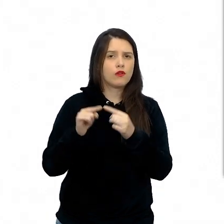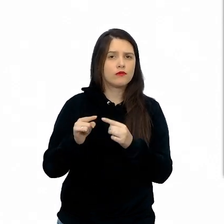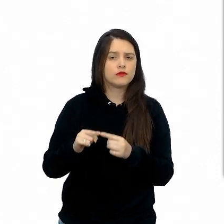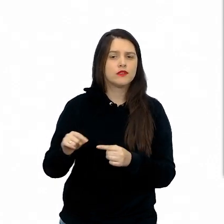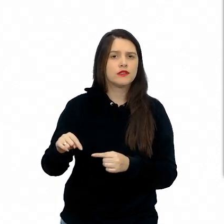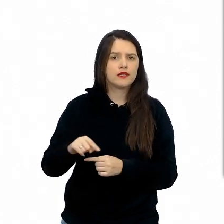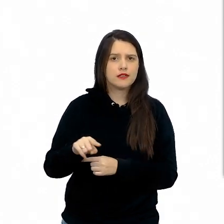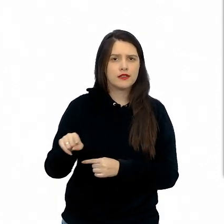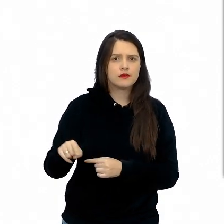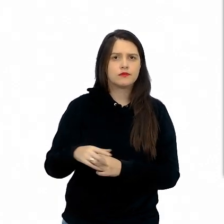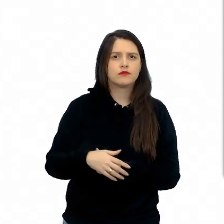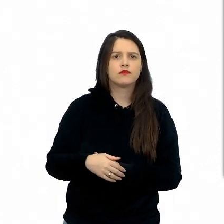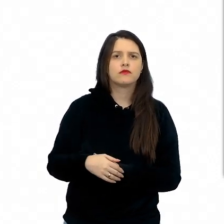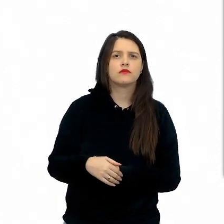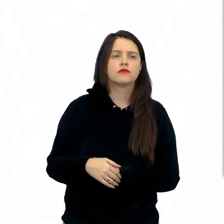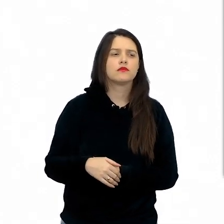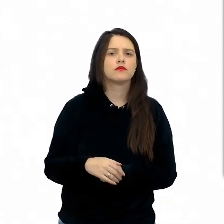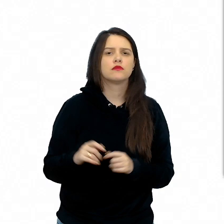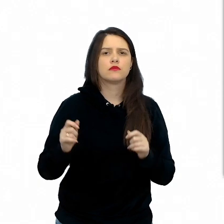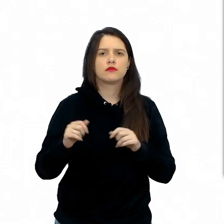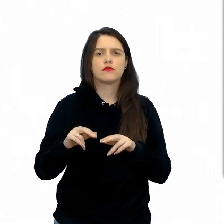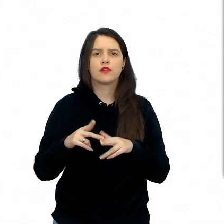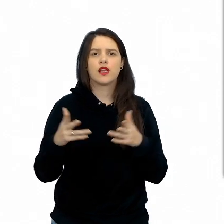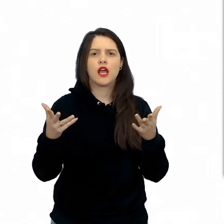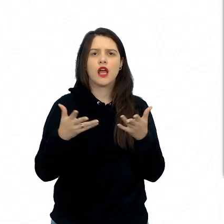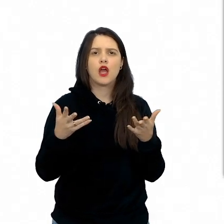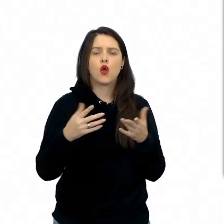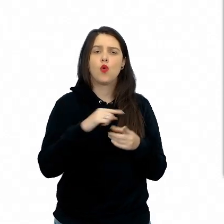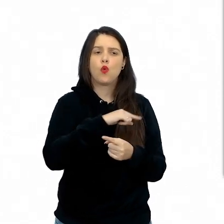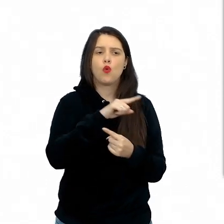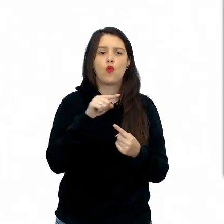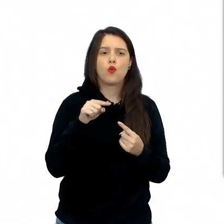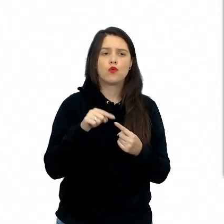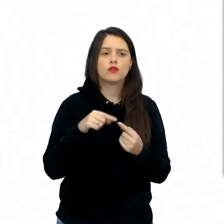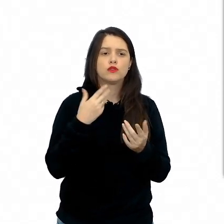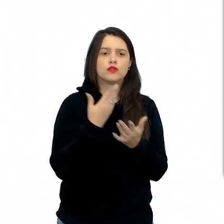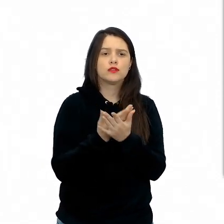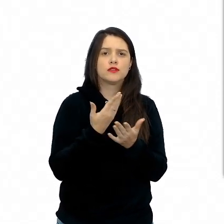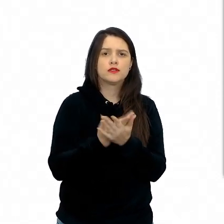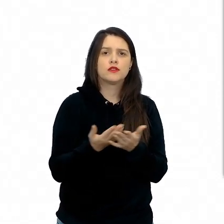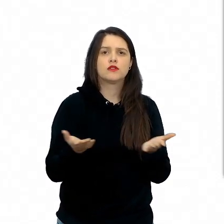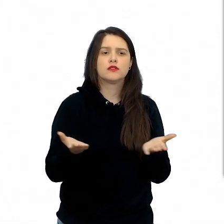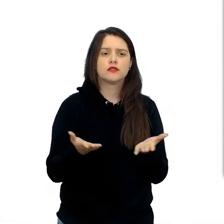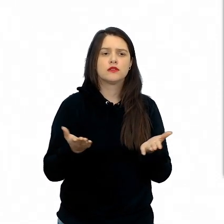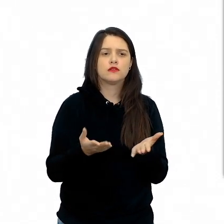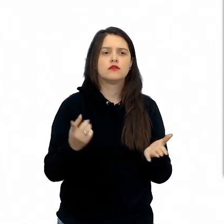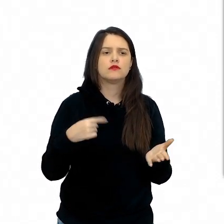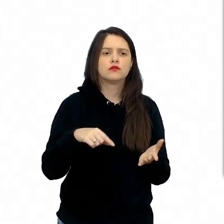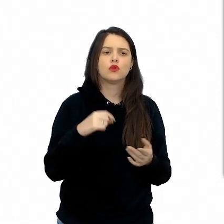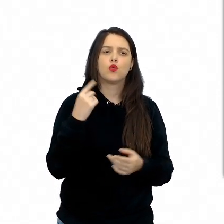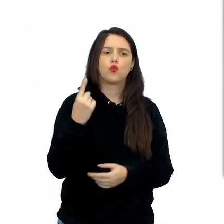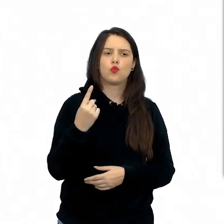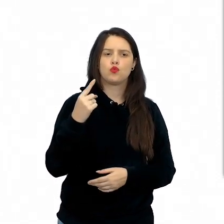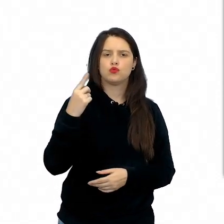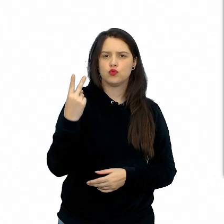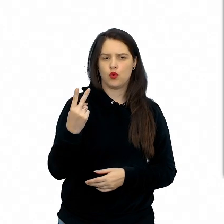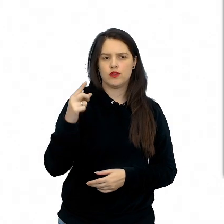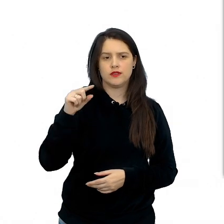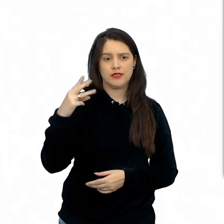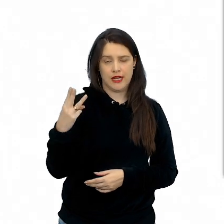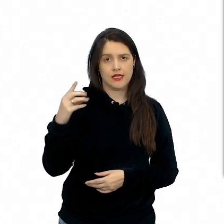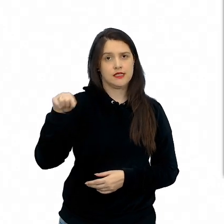eles. Apresentaremos agora os objetivos das aulas 1, 2, 3 e